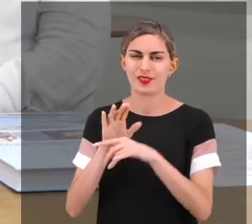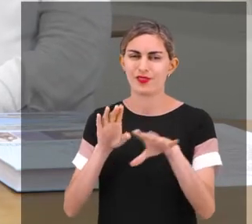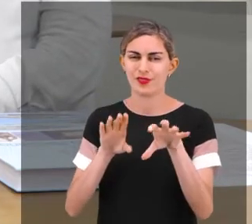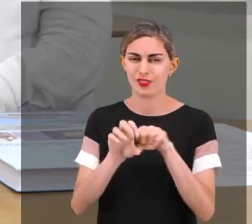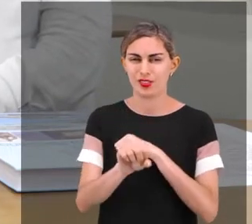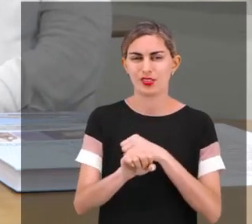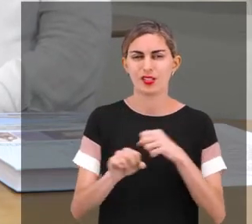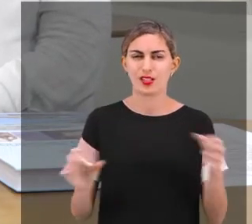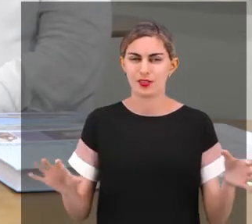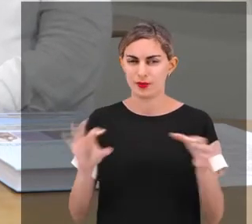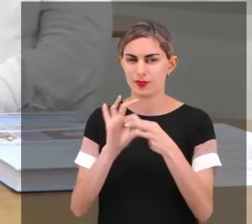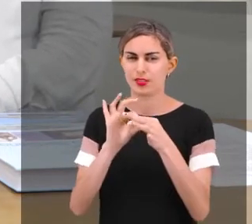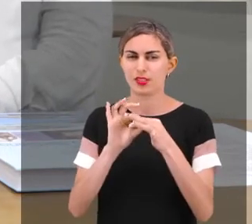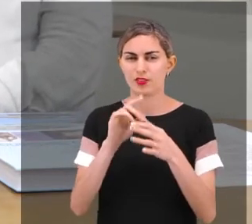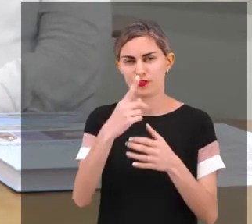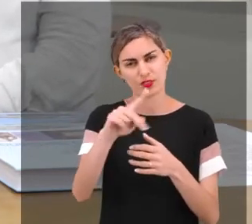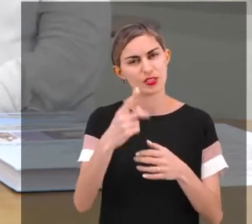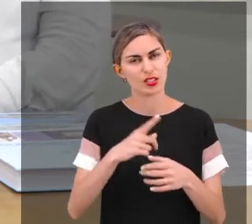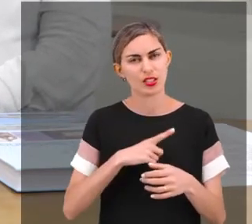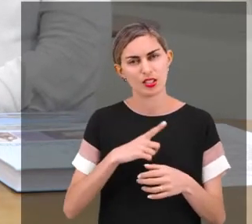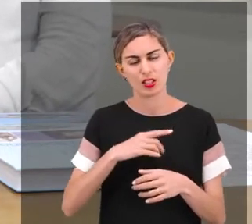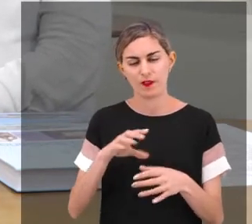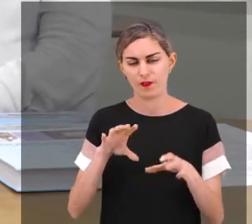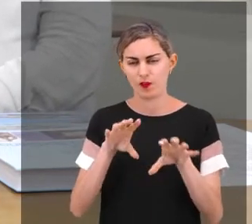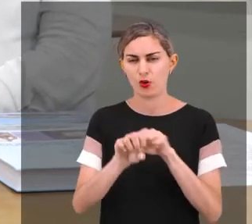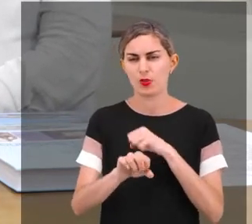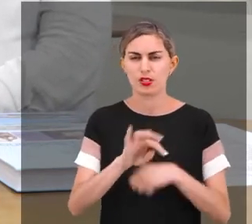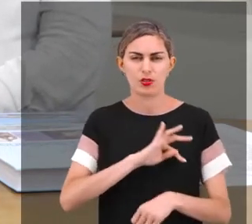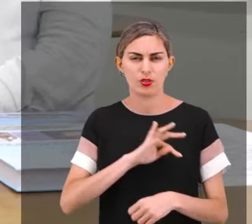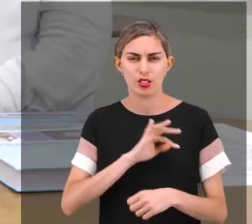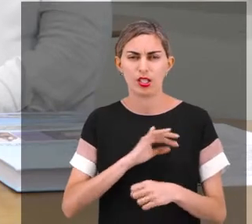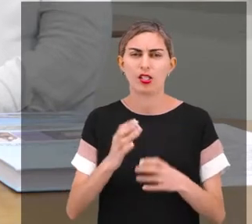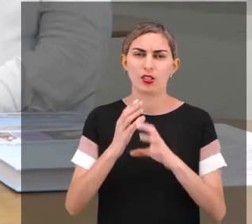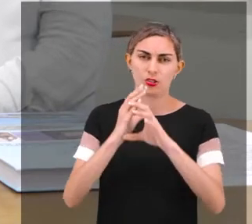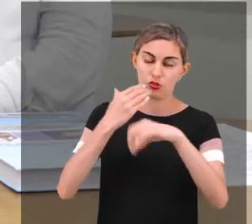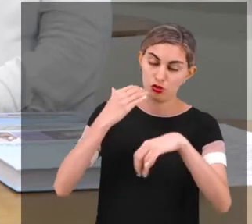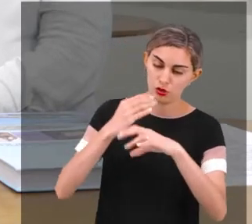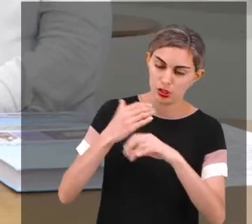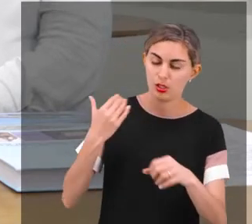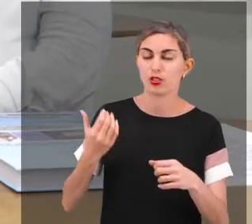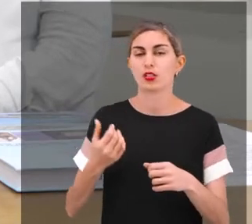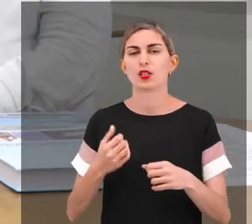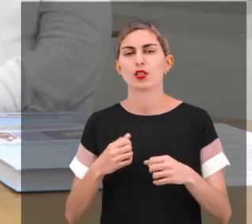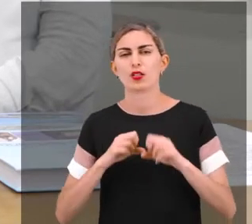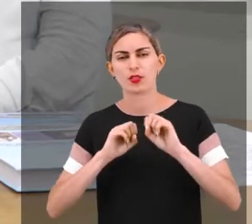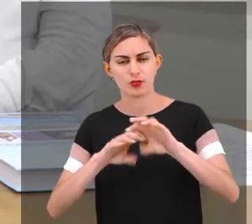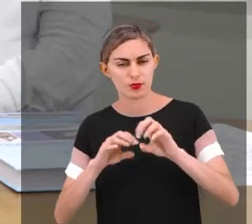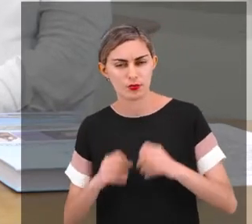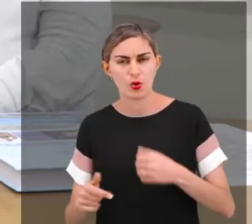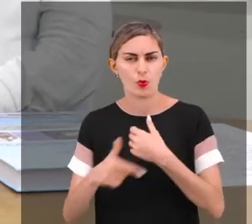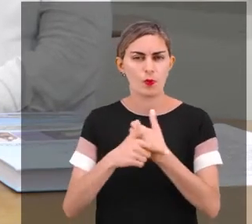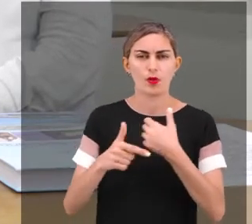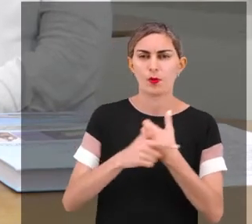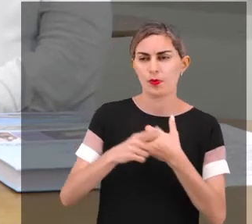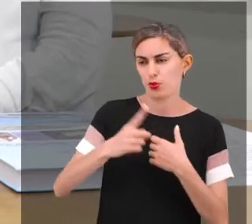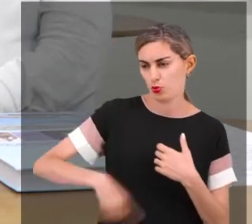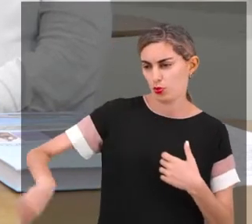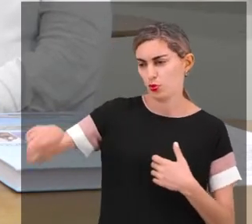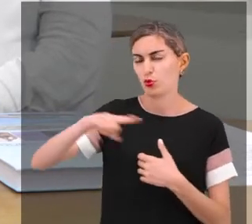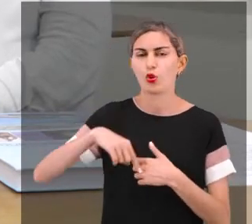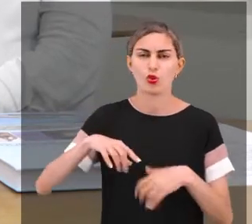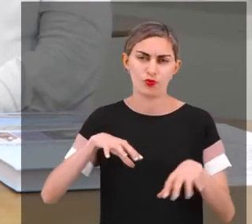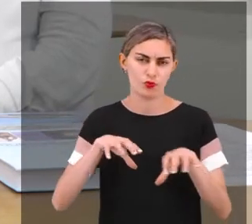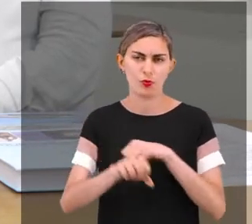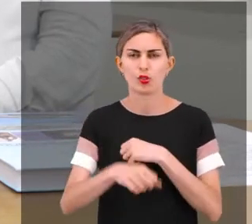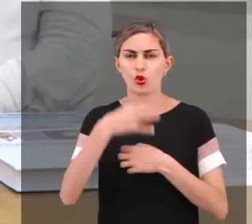formação, né? E esse link de você ter uma formação técnica, de você ter feito uma engenharia, de você estar na área da educação e o papel que nós, né,